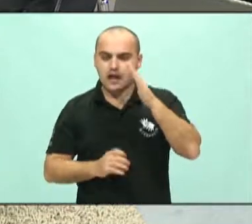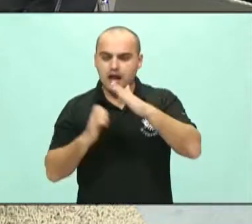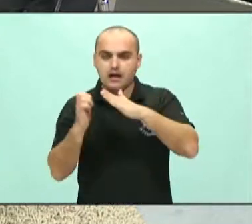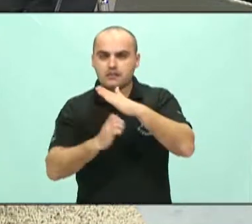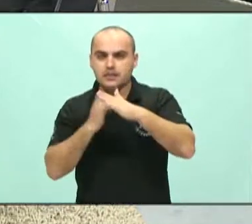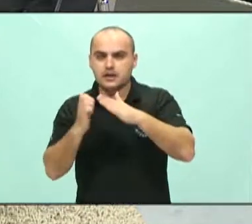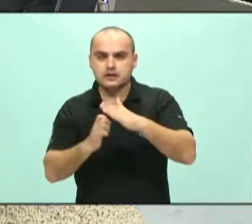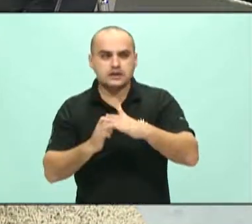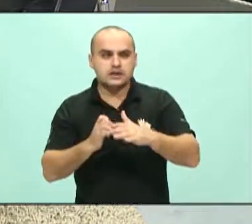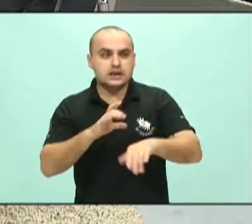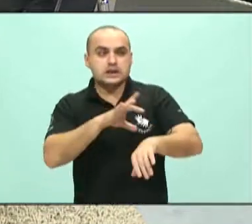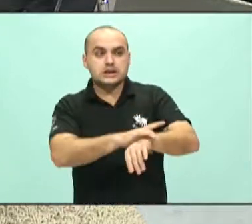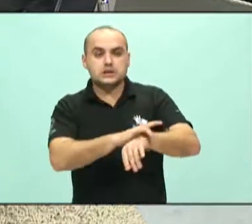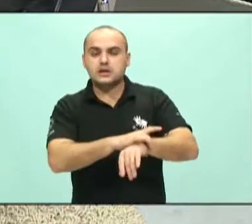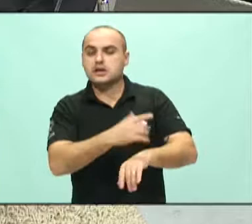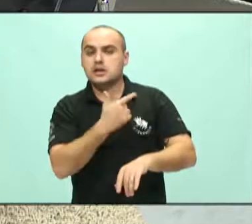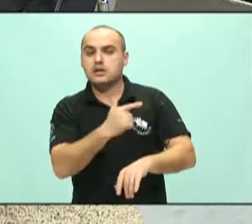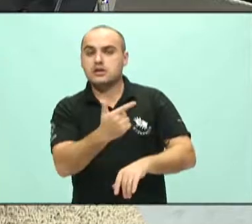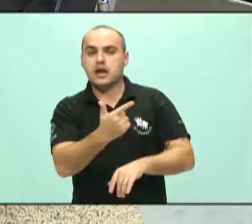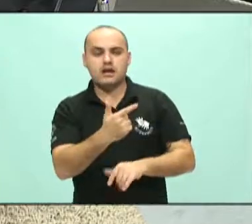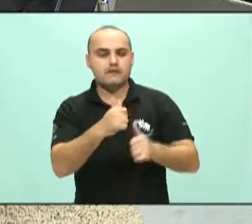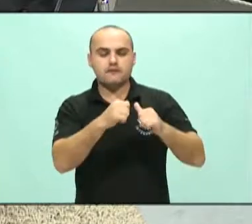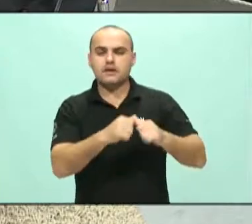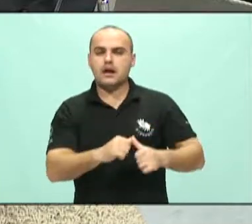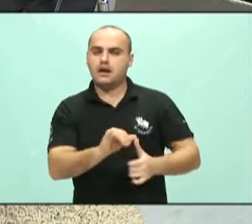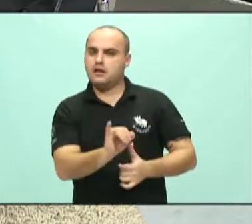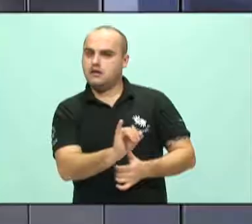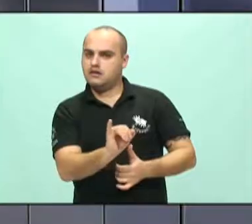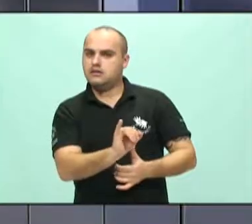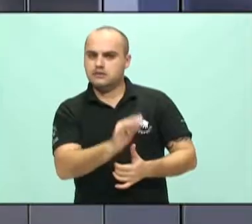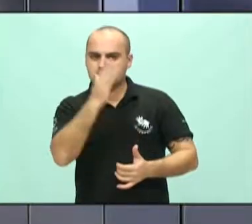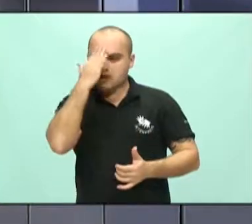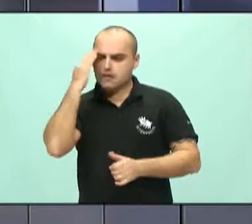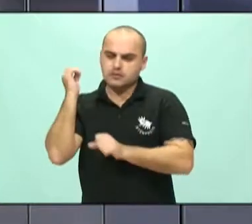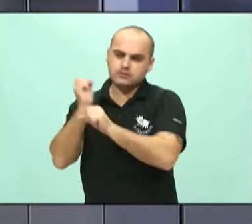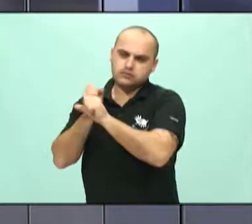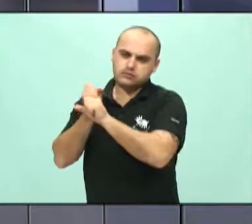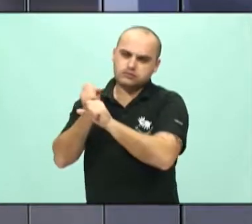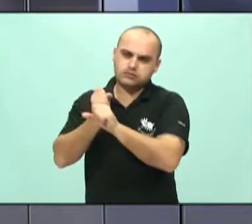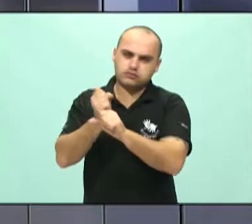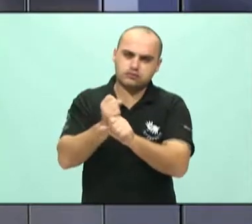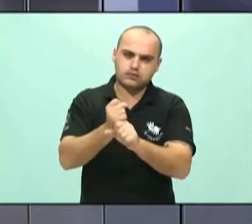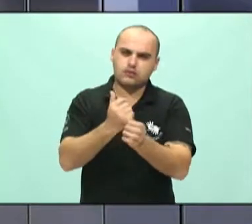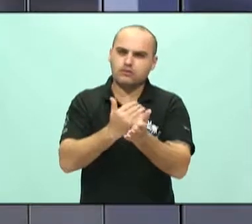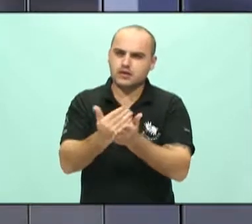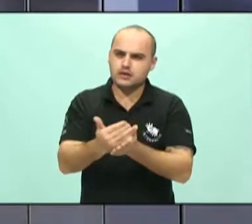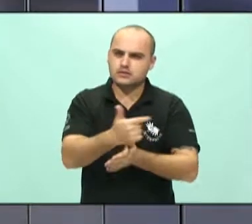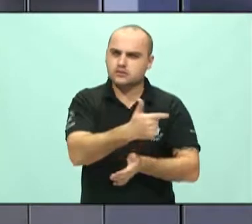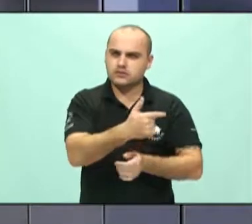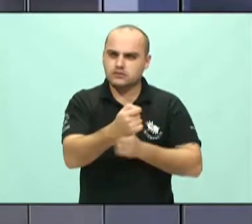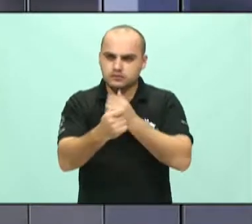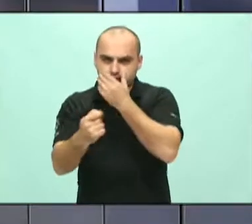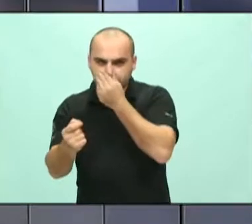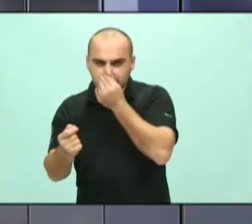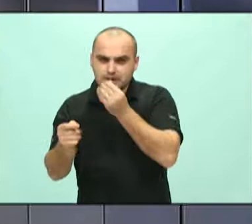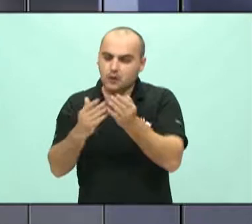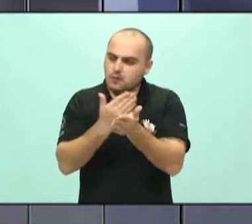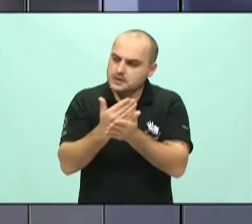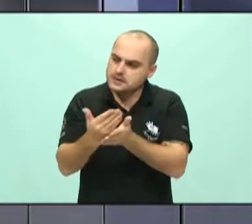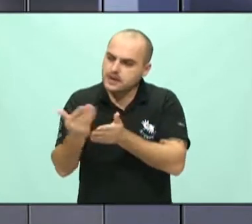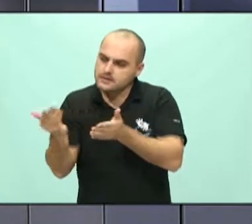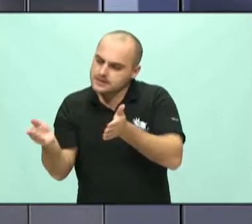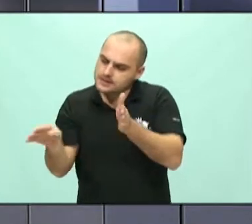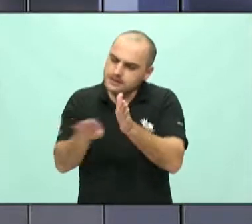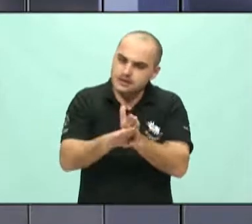empresas que ao longo dos últimos anos, digamos assim, desde o início dos anos 2000, começaram a se instalar aqui